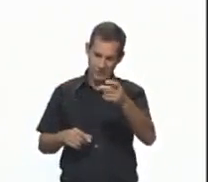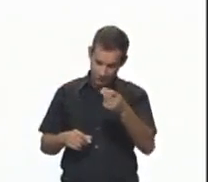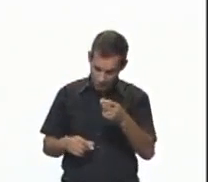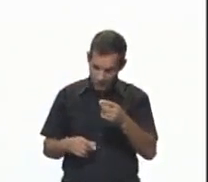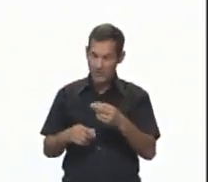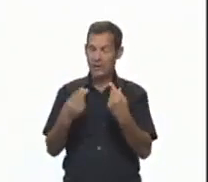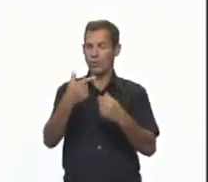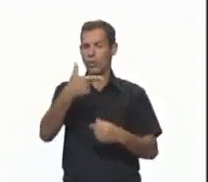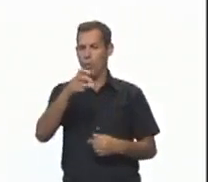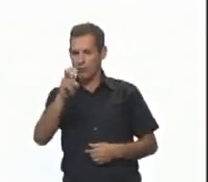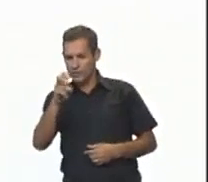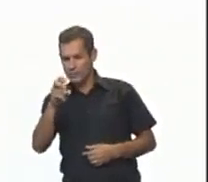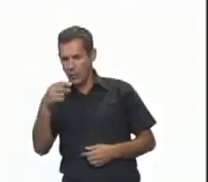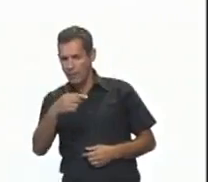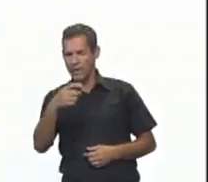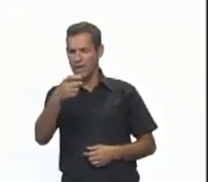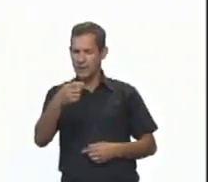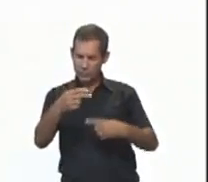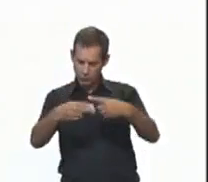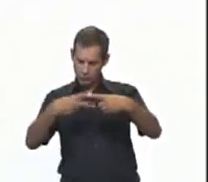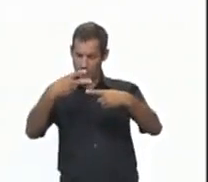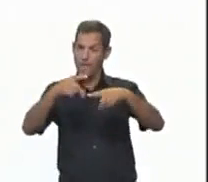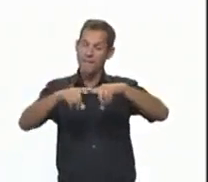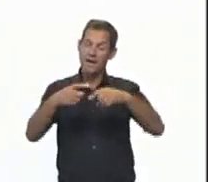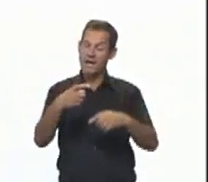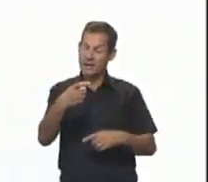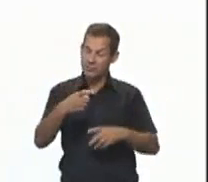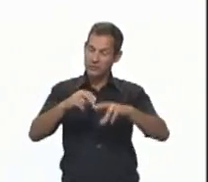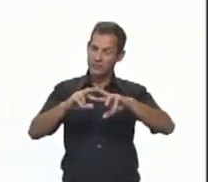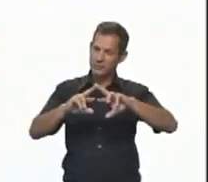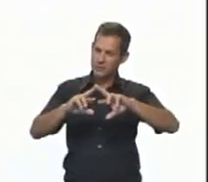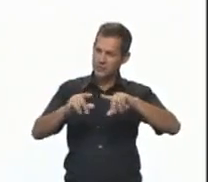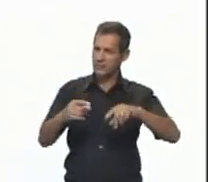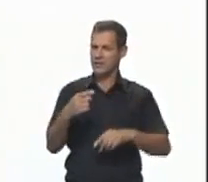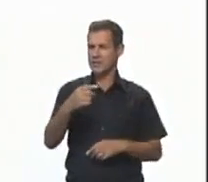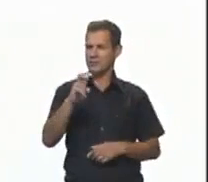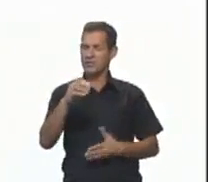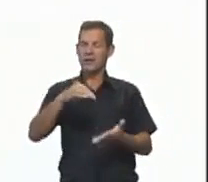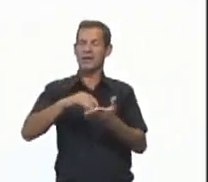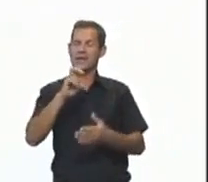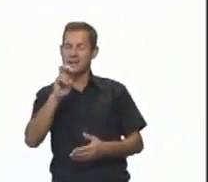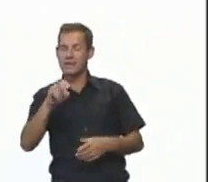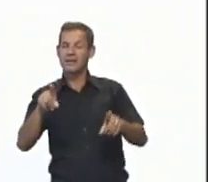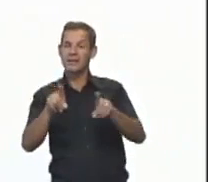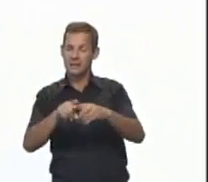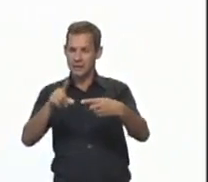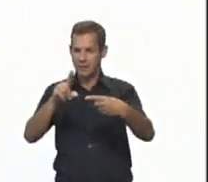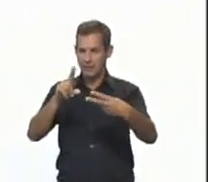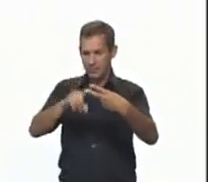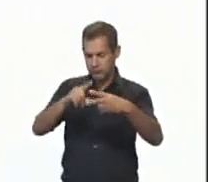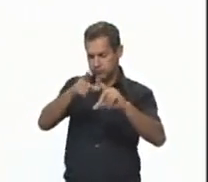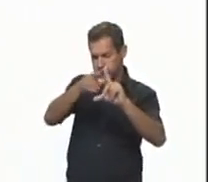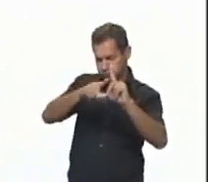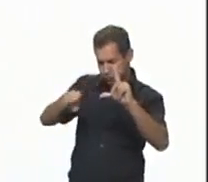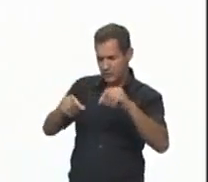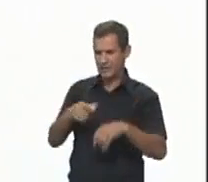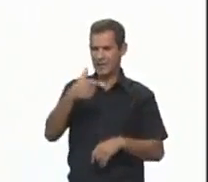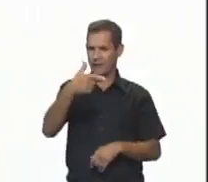igual a 25 menos x ao quadrado, com o x variando de menos 5 a 5. E a segunda parábola